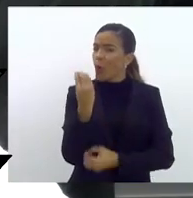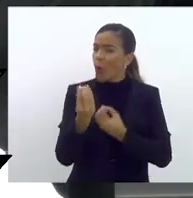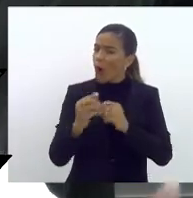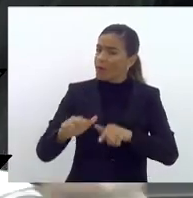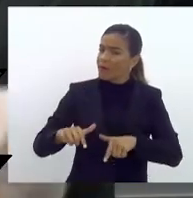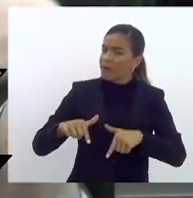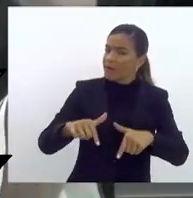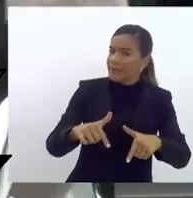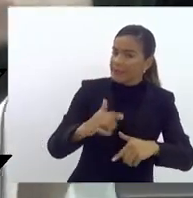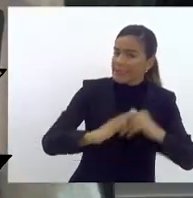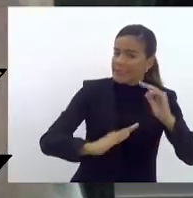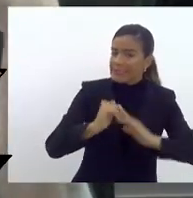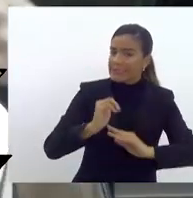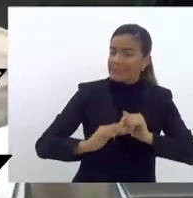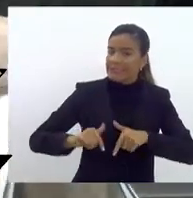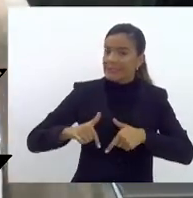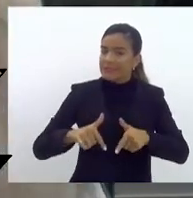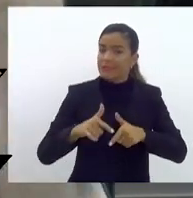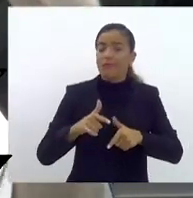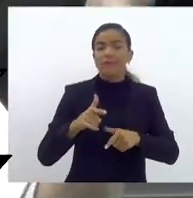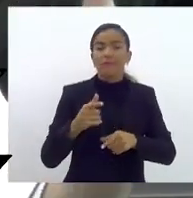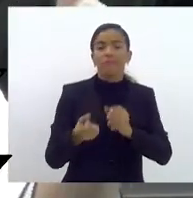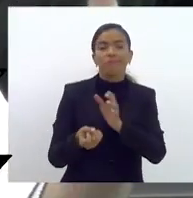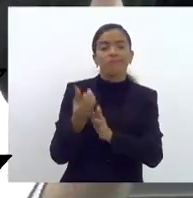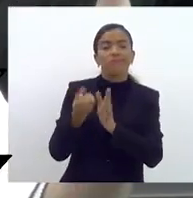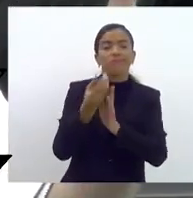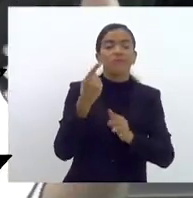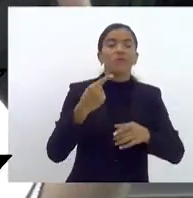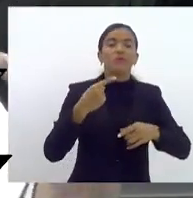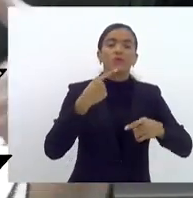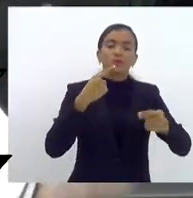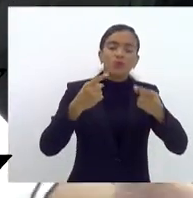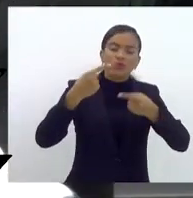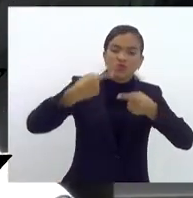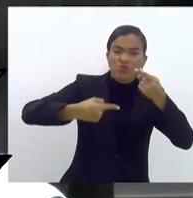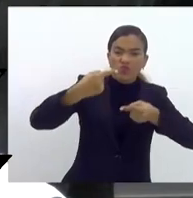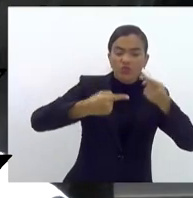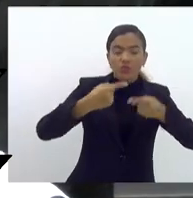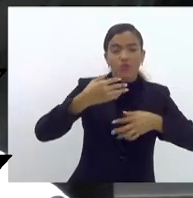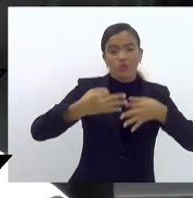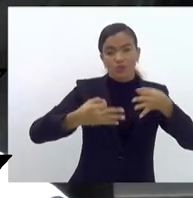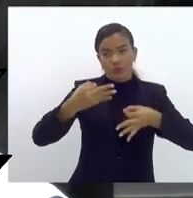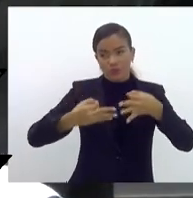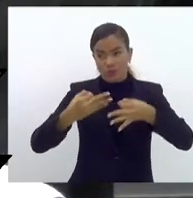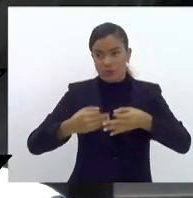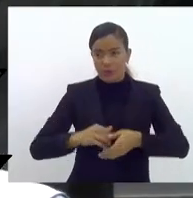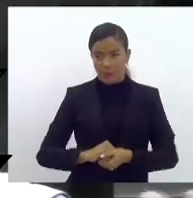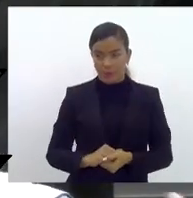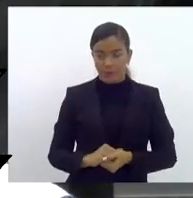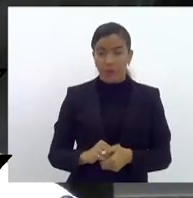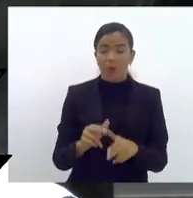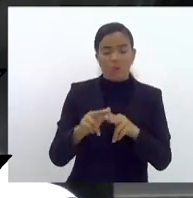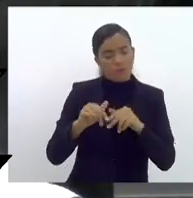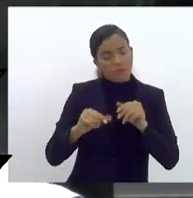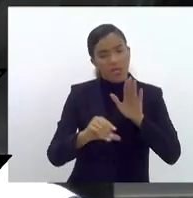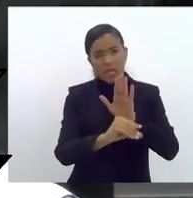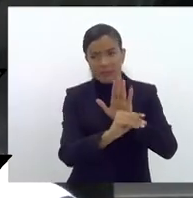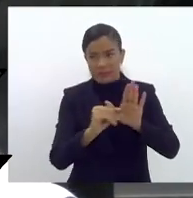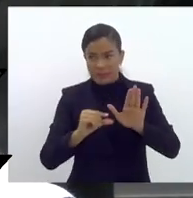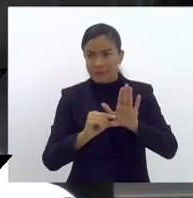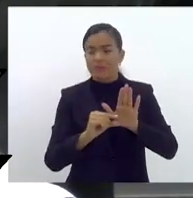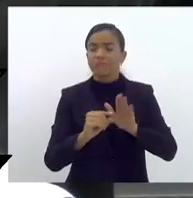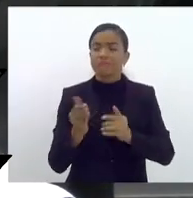e acaba gerando discussões judiciais não é com relação a matéria Então as emendas